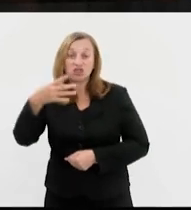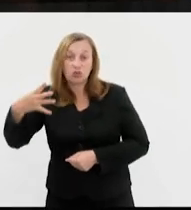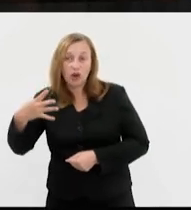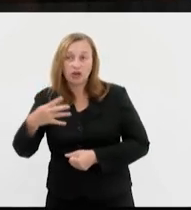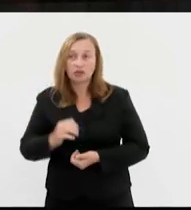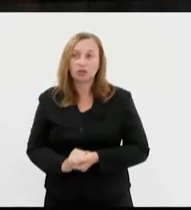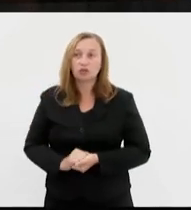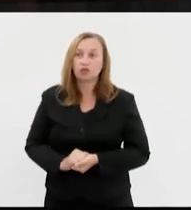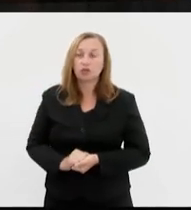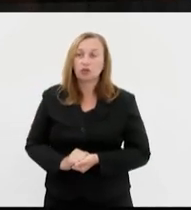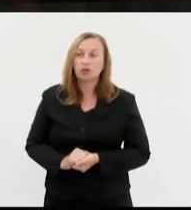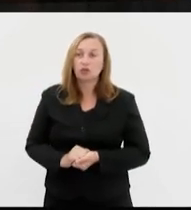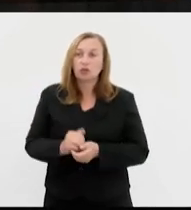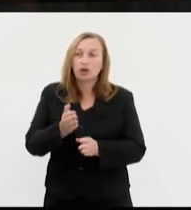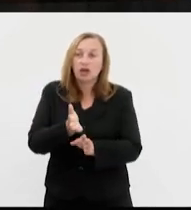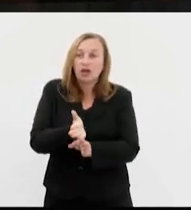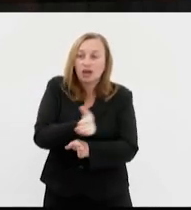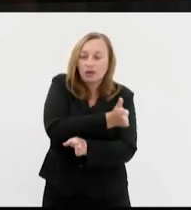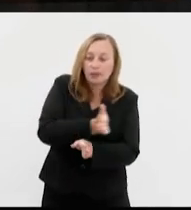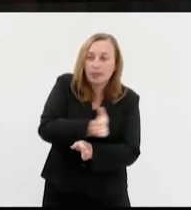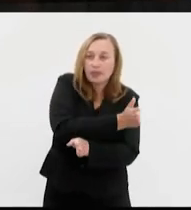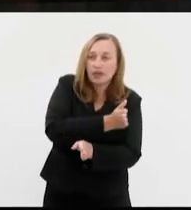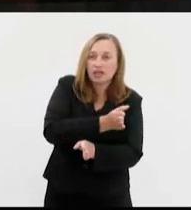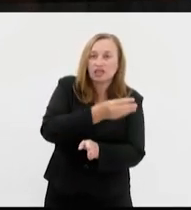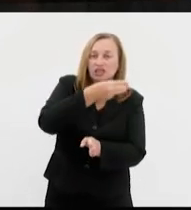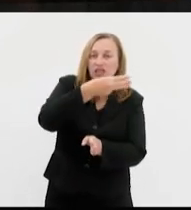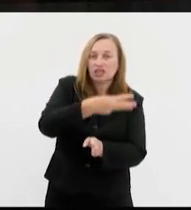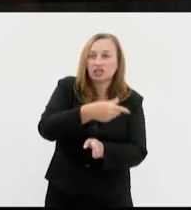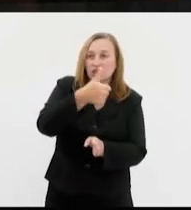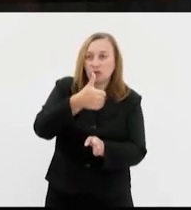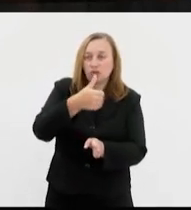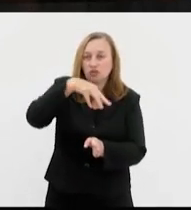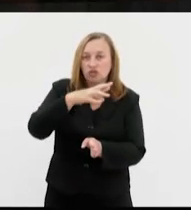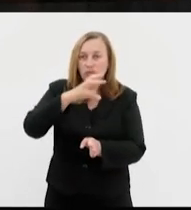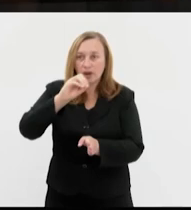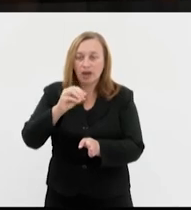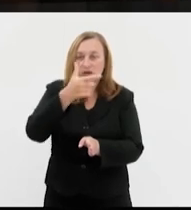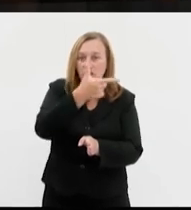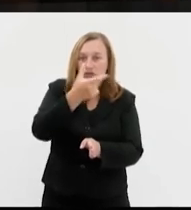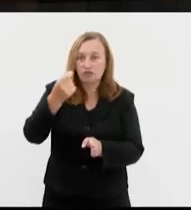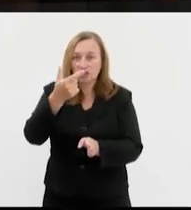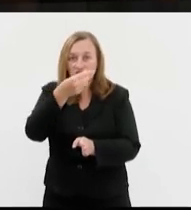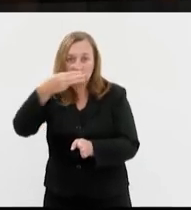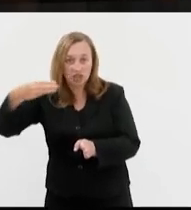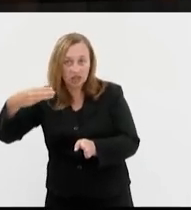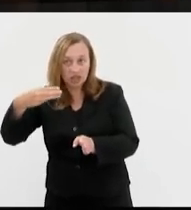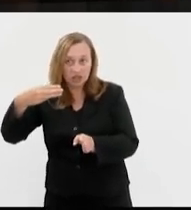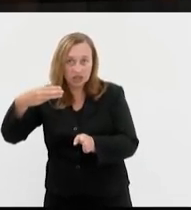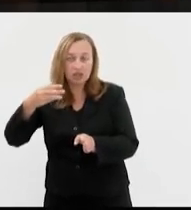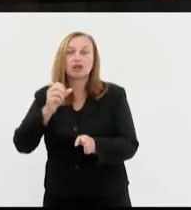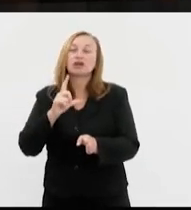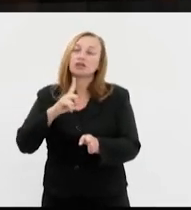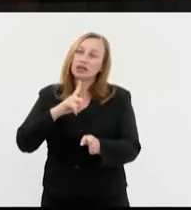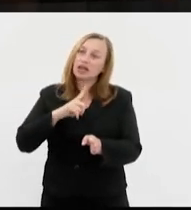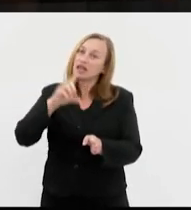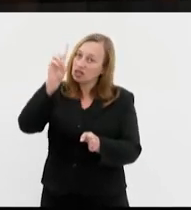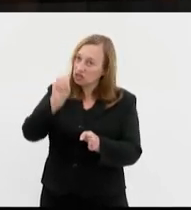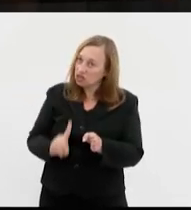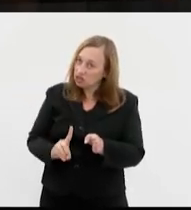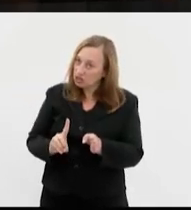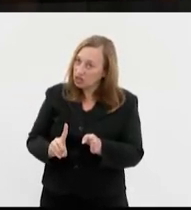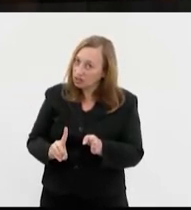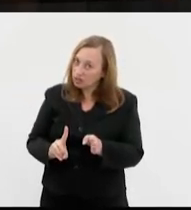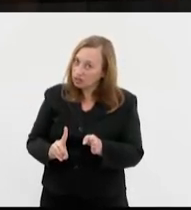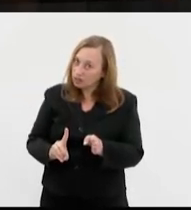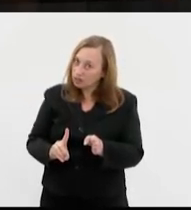é anterior a 31 de maio de 2023 é que teria direito ao fundo de